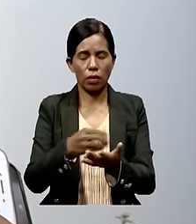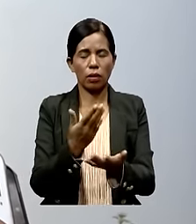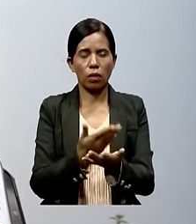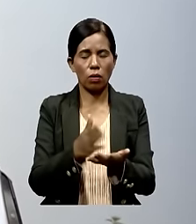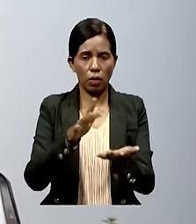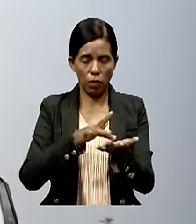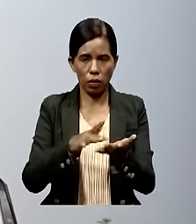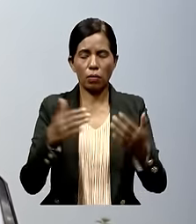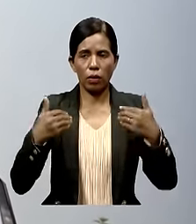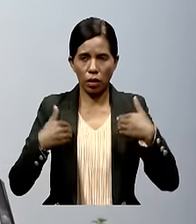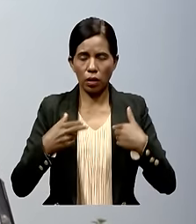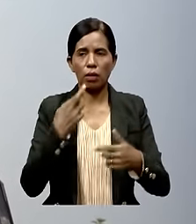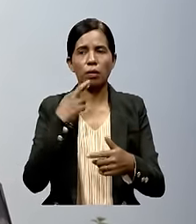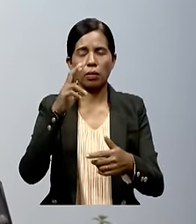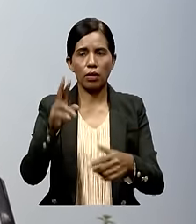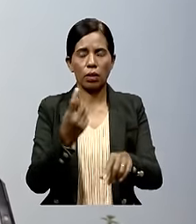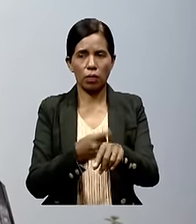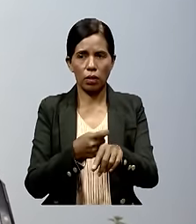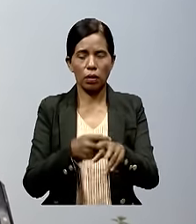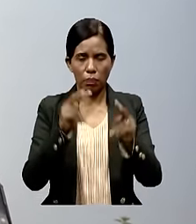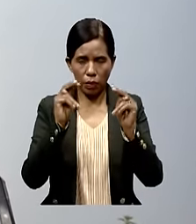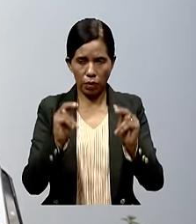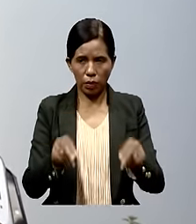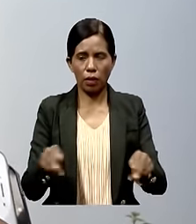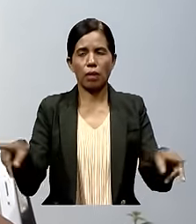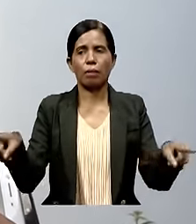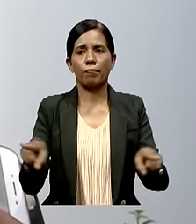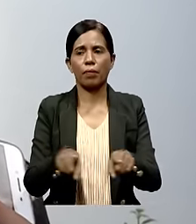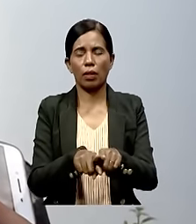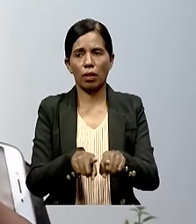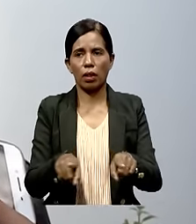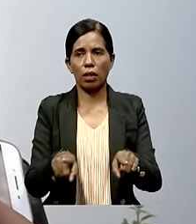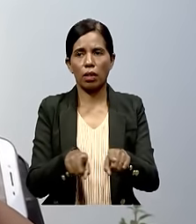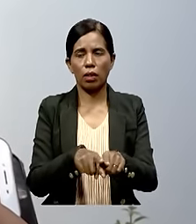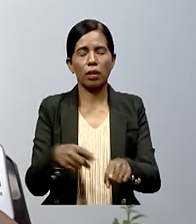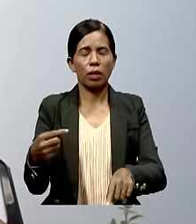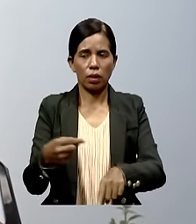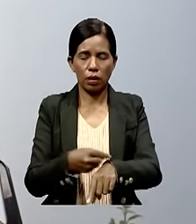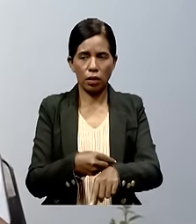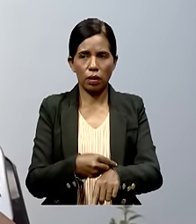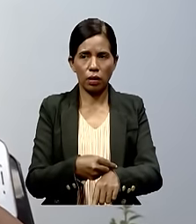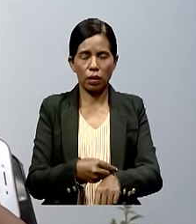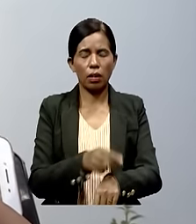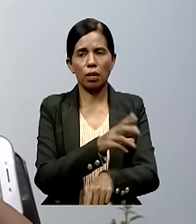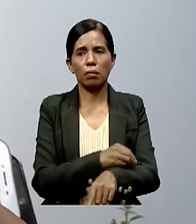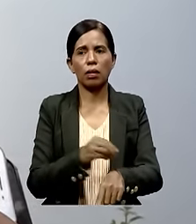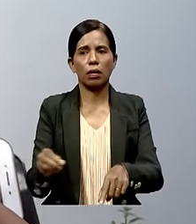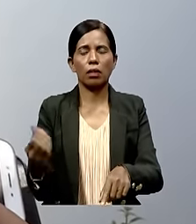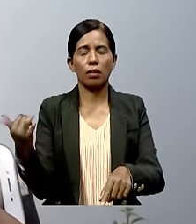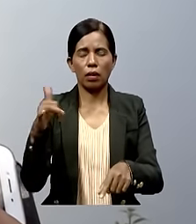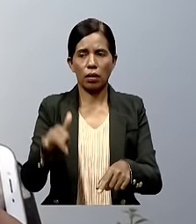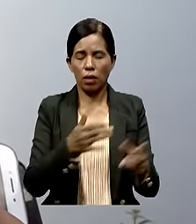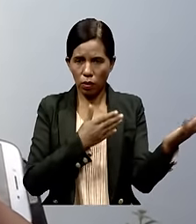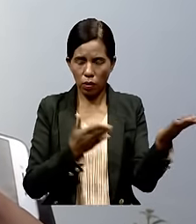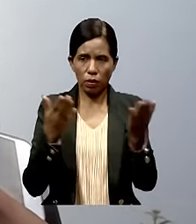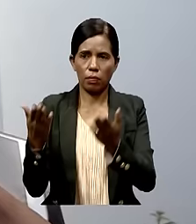ia responde ba situação bem que precisa. Hanesan, tare kanula, watsene, depende ba iya karakter sa mga sito ato